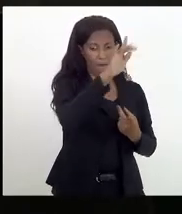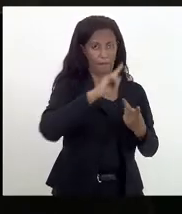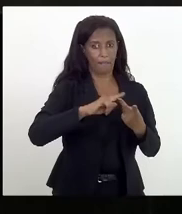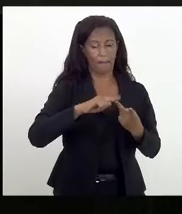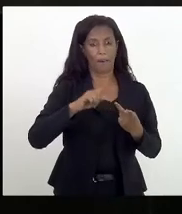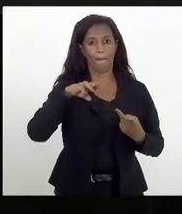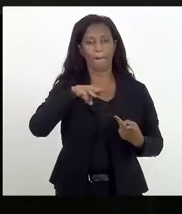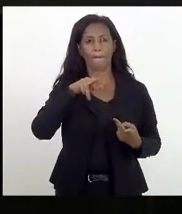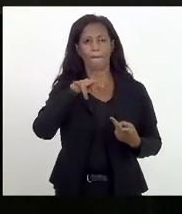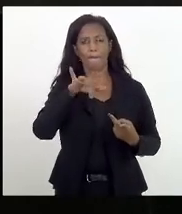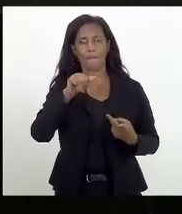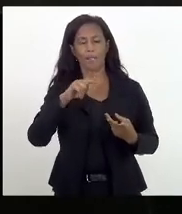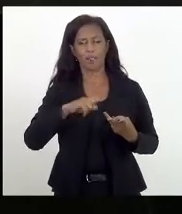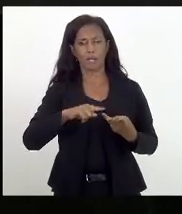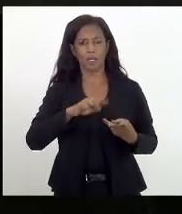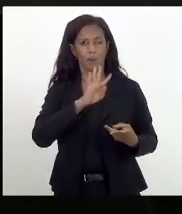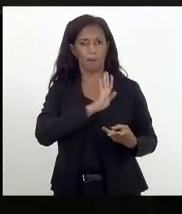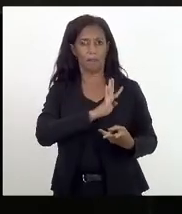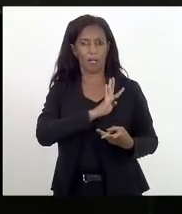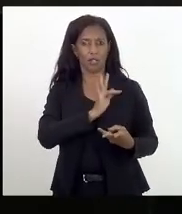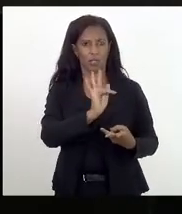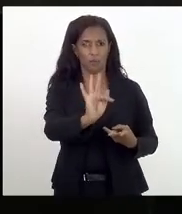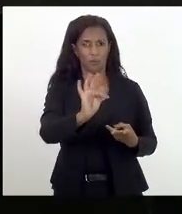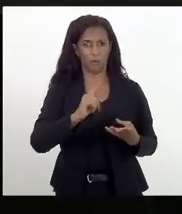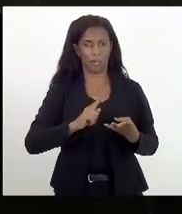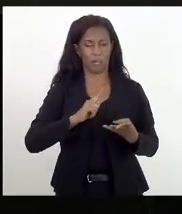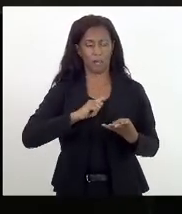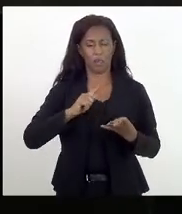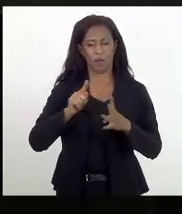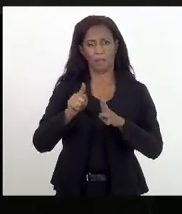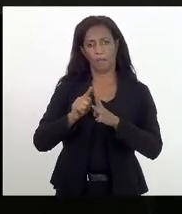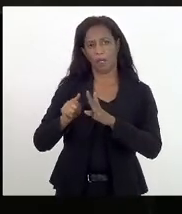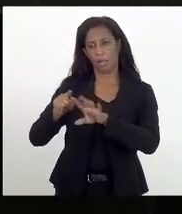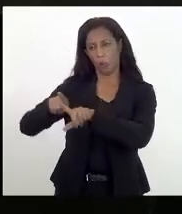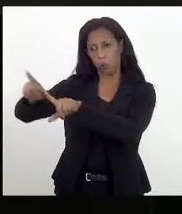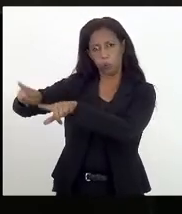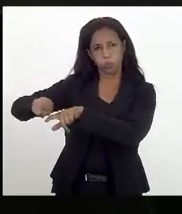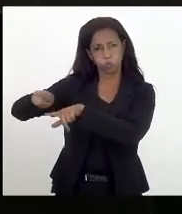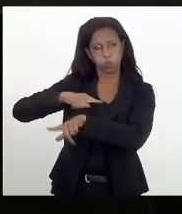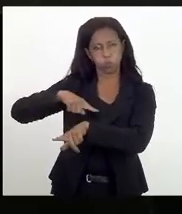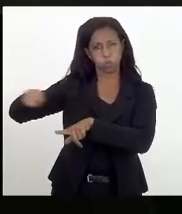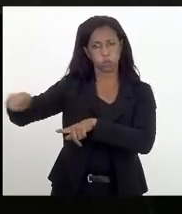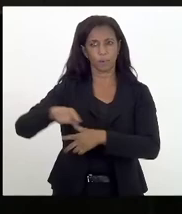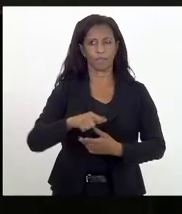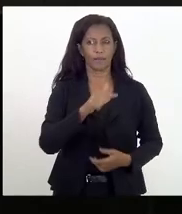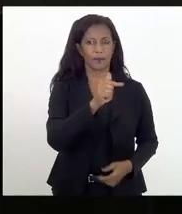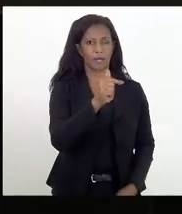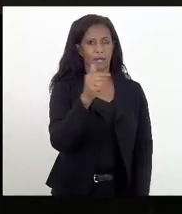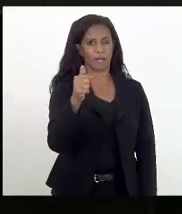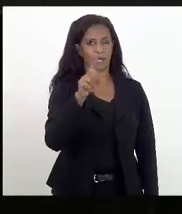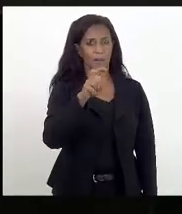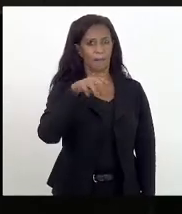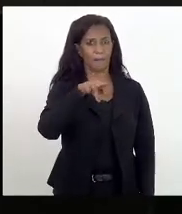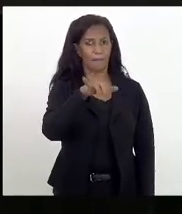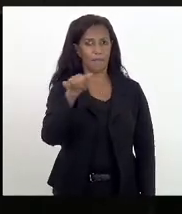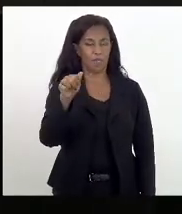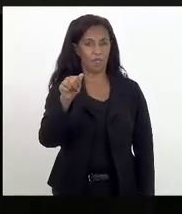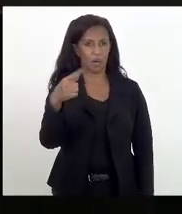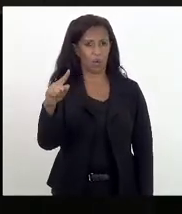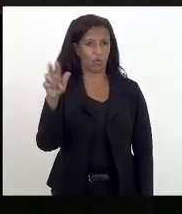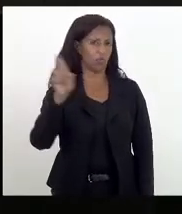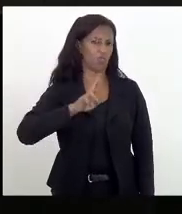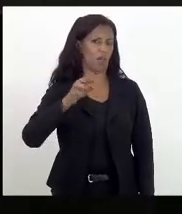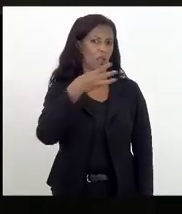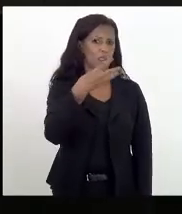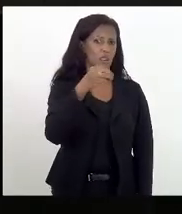Manguinhos além da Baixada Fluminense do interior Deputado atingir o investimento 775 milhões de reais 30